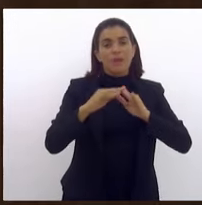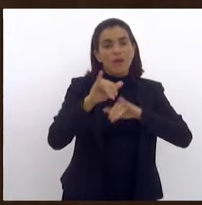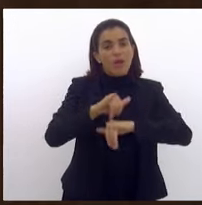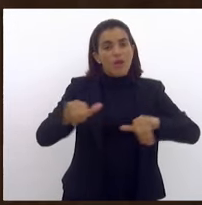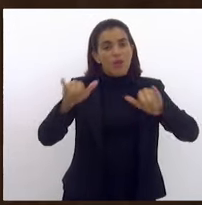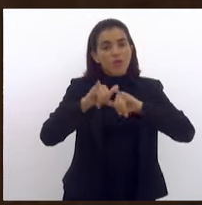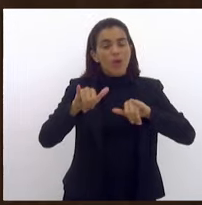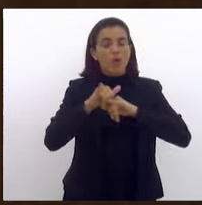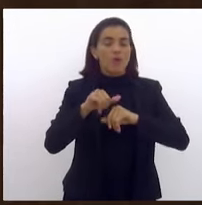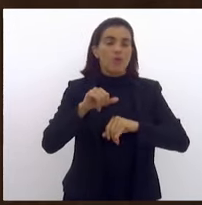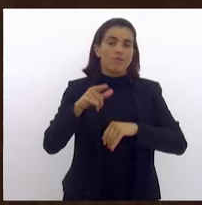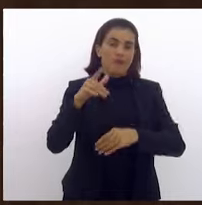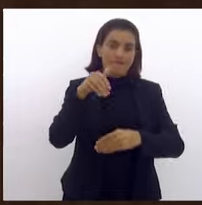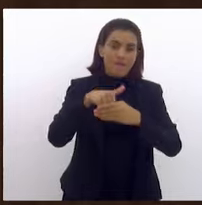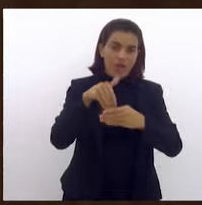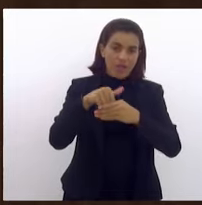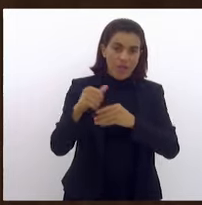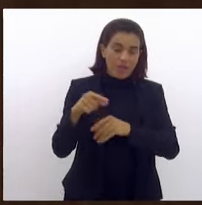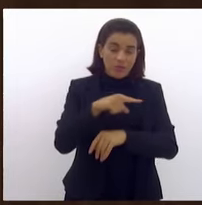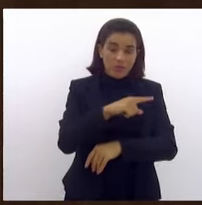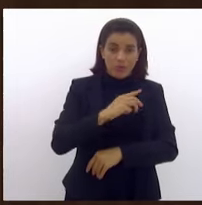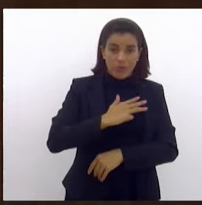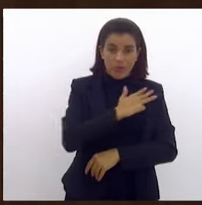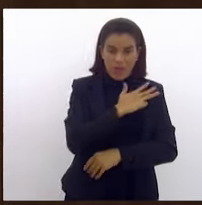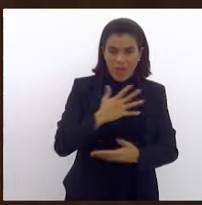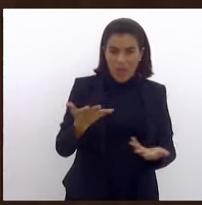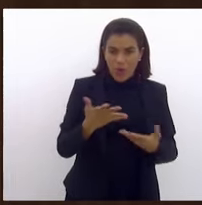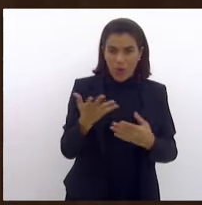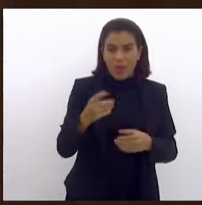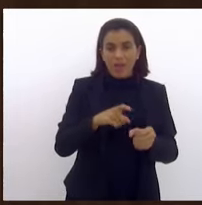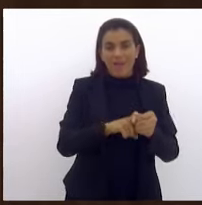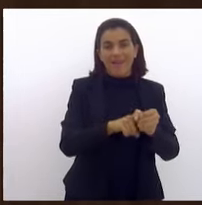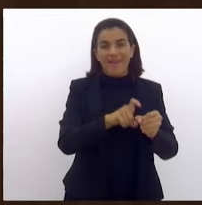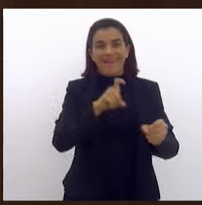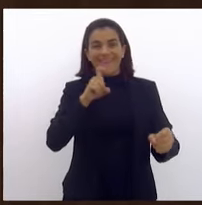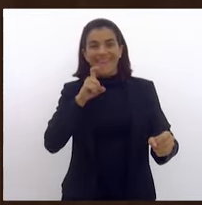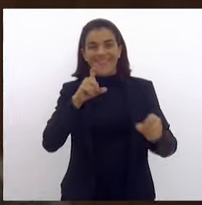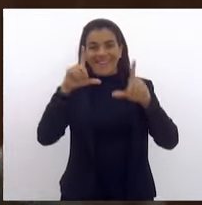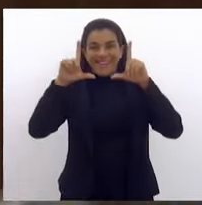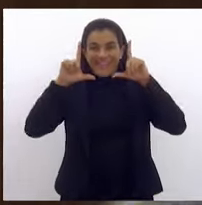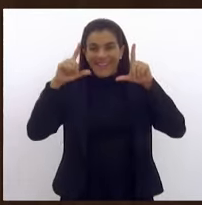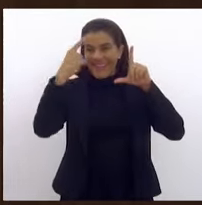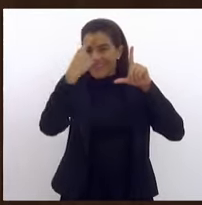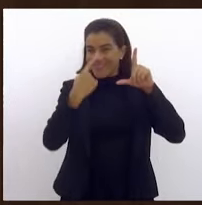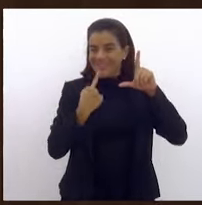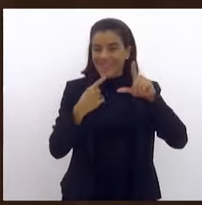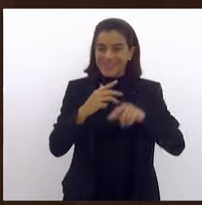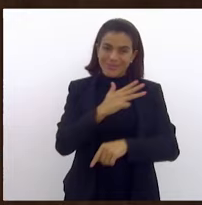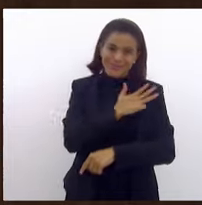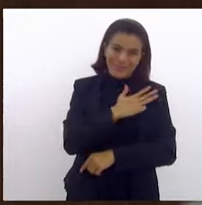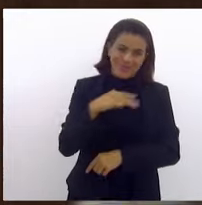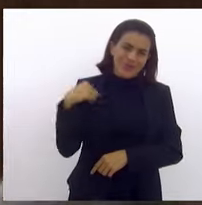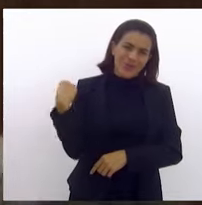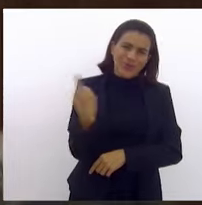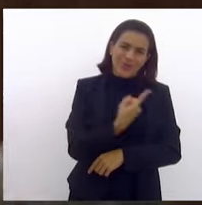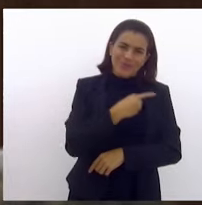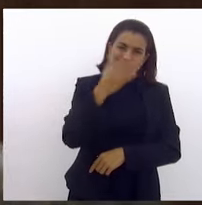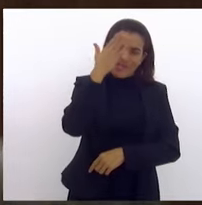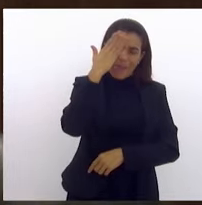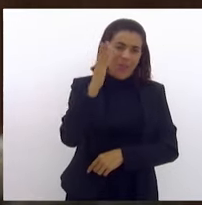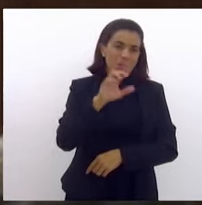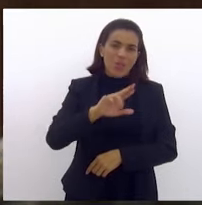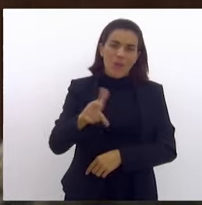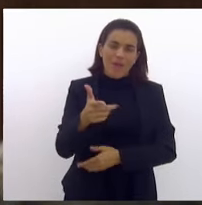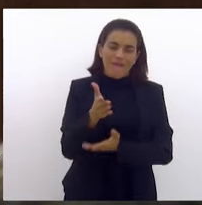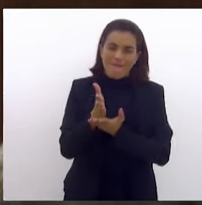ladrão. Todo mundo sabe disso. E agora ele quer se desvincular da imagem do Lula. Todo mundo sabe que o Eduardo, ele não é fiel a